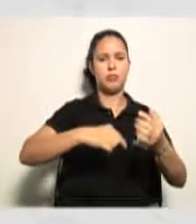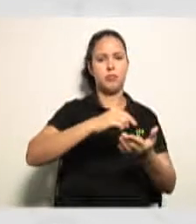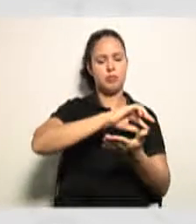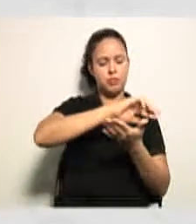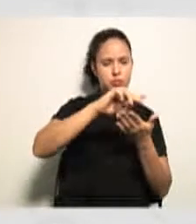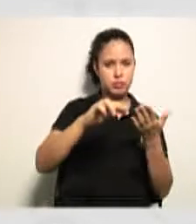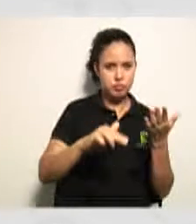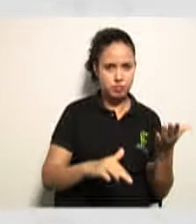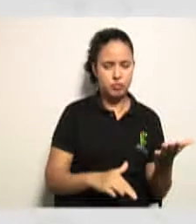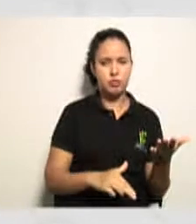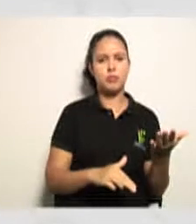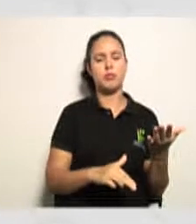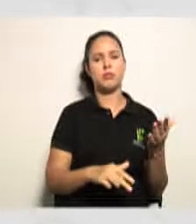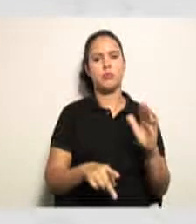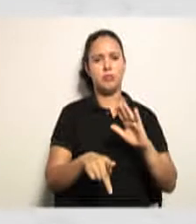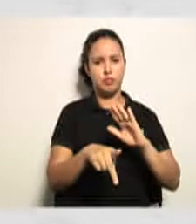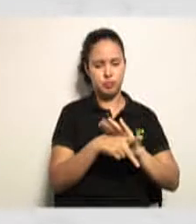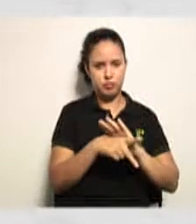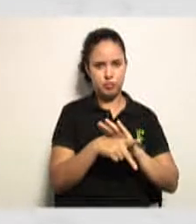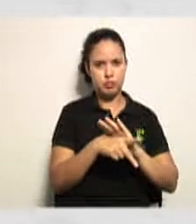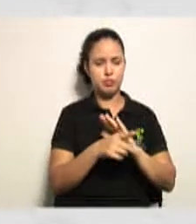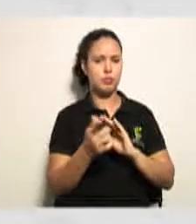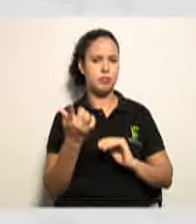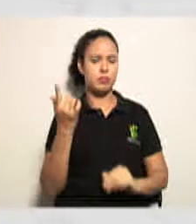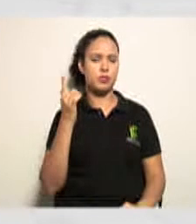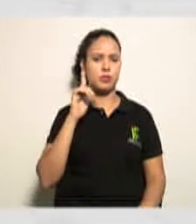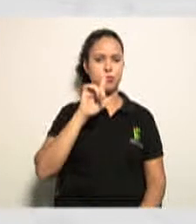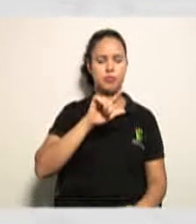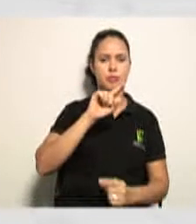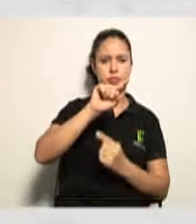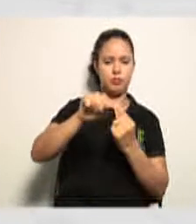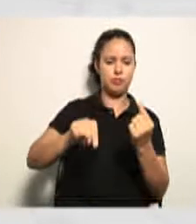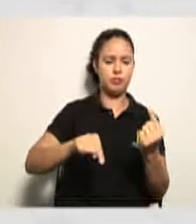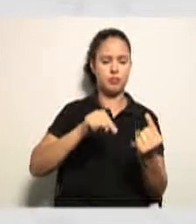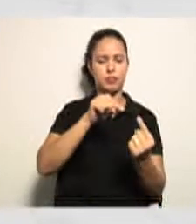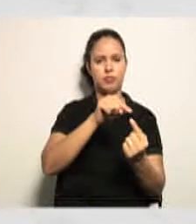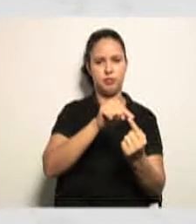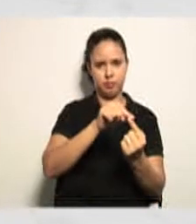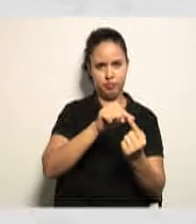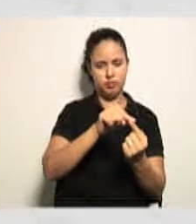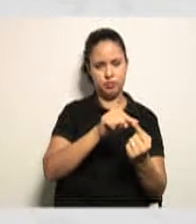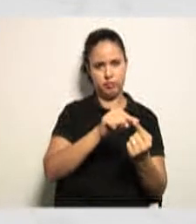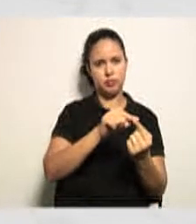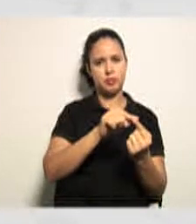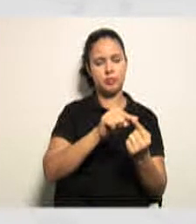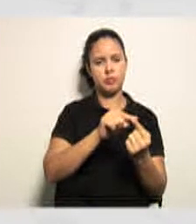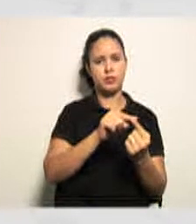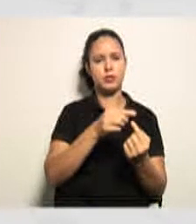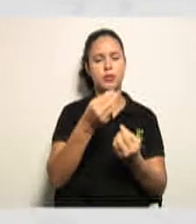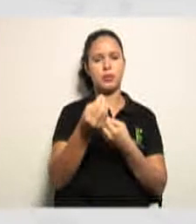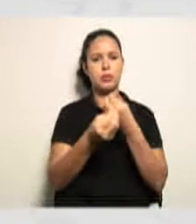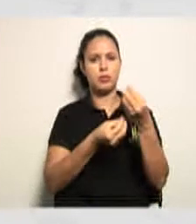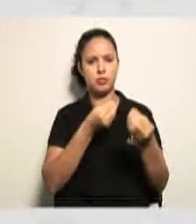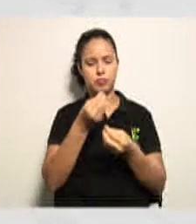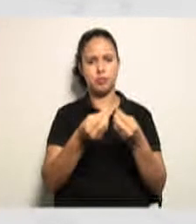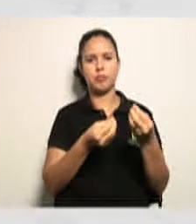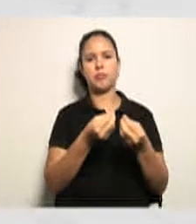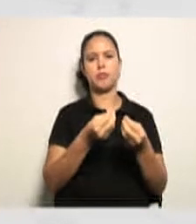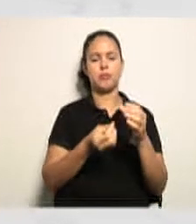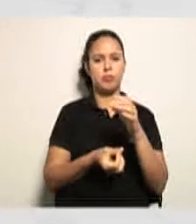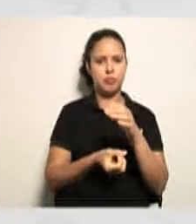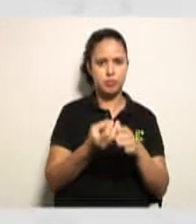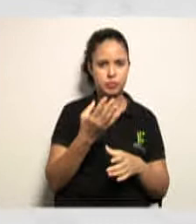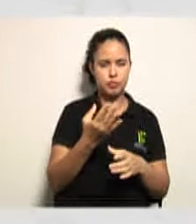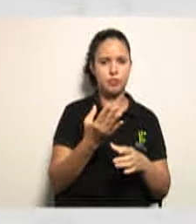demais itens que viabilizam o alcance dos objetivos organizacionais por meio da produção de bens